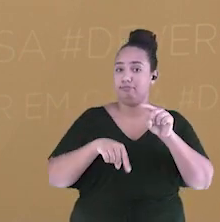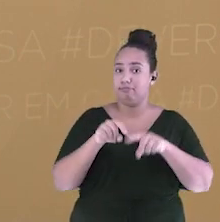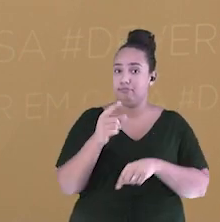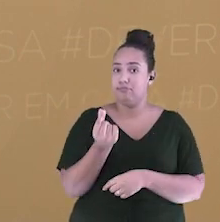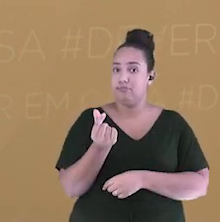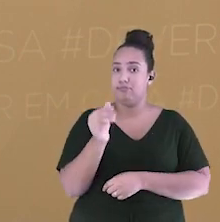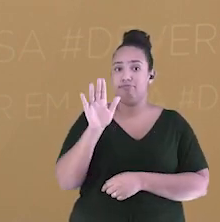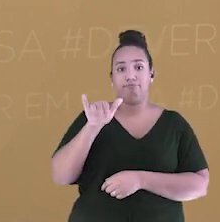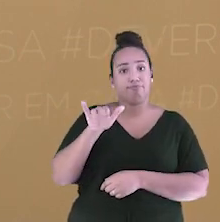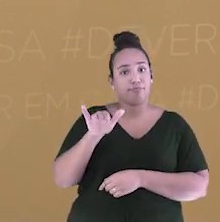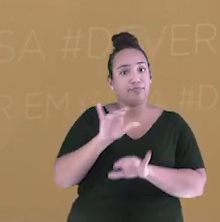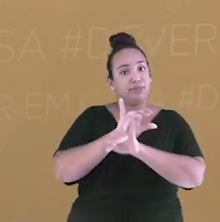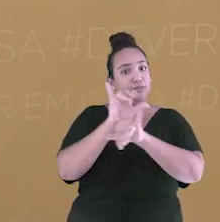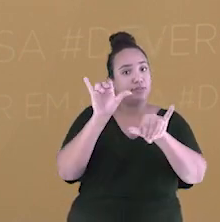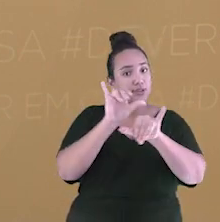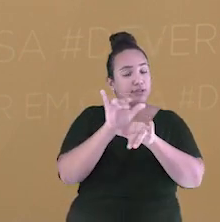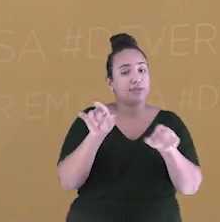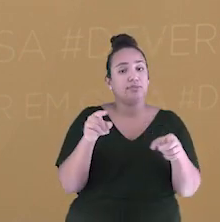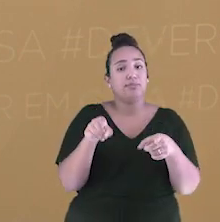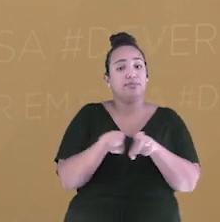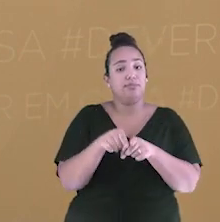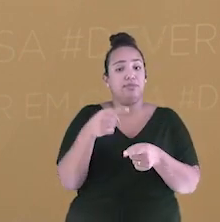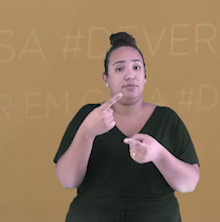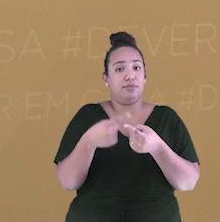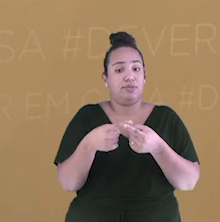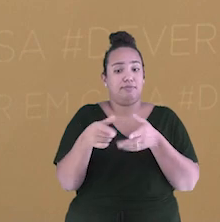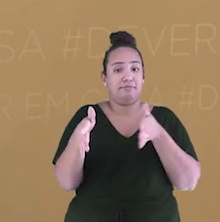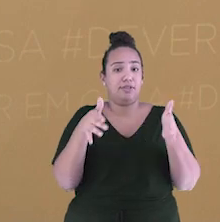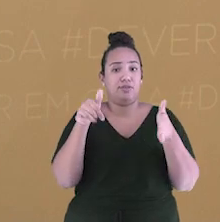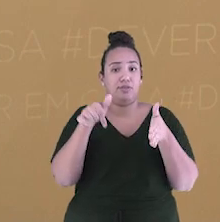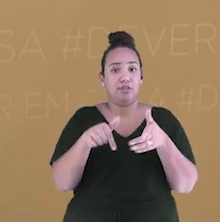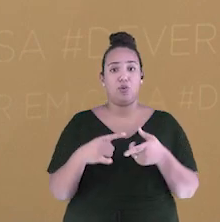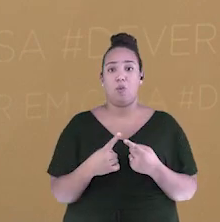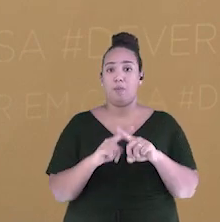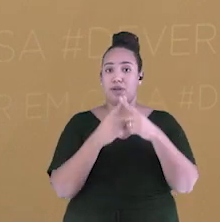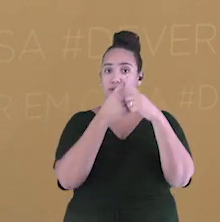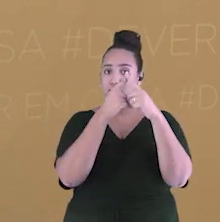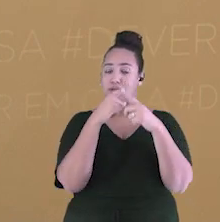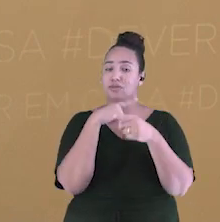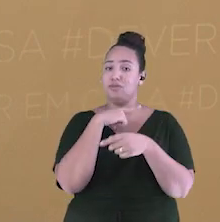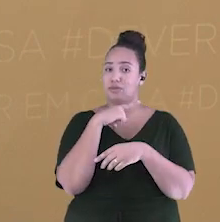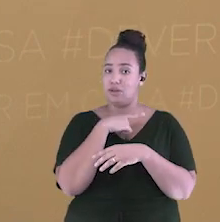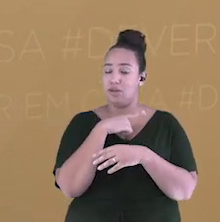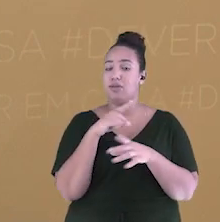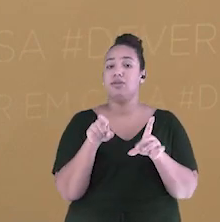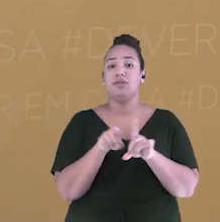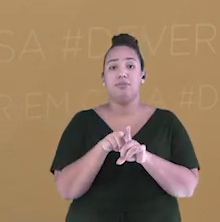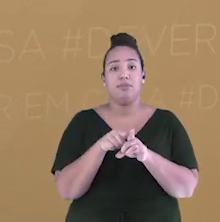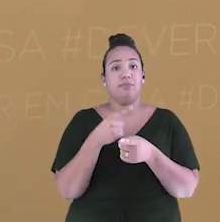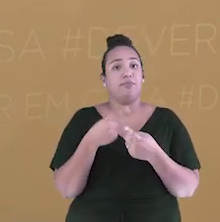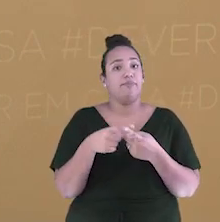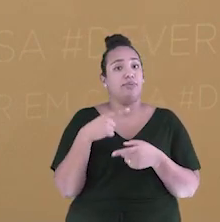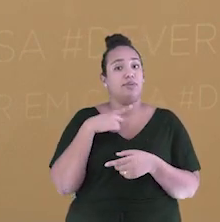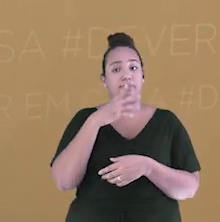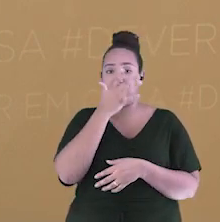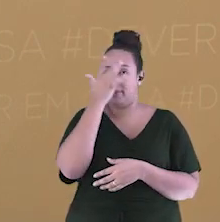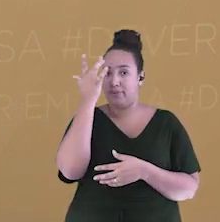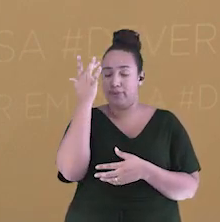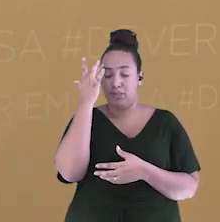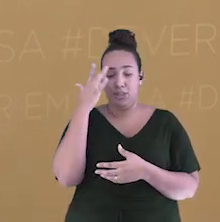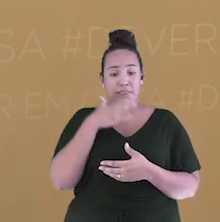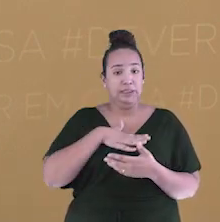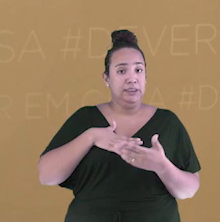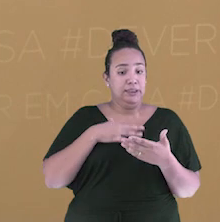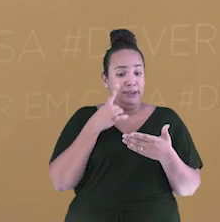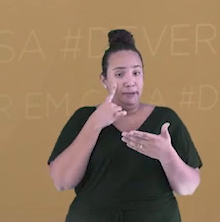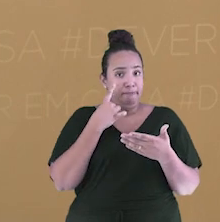de grande concorrência e competitividade, mas também de consumidores cada vez mais exigentes e